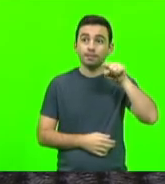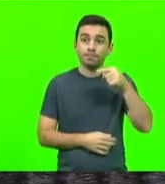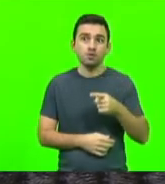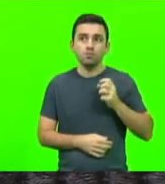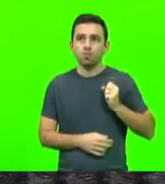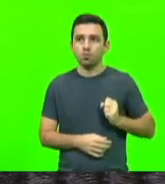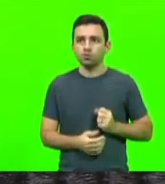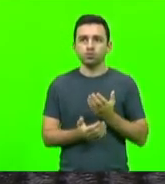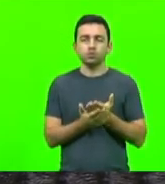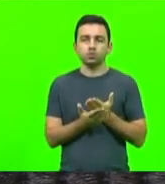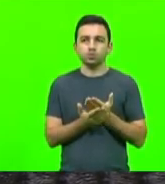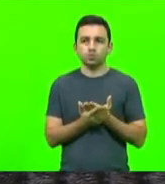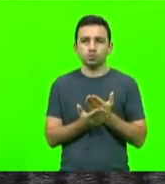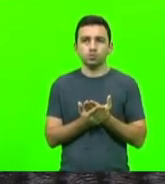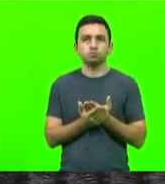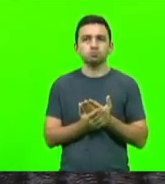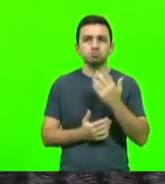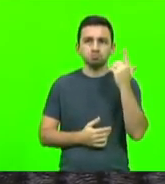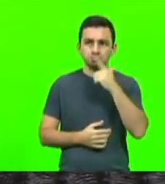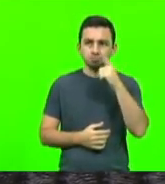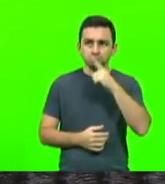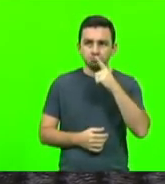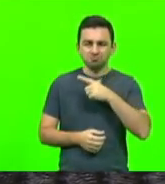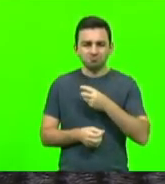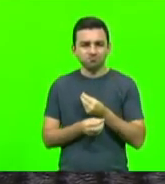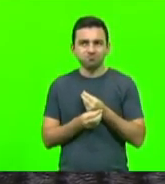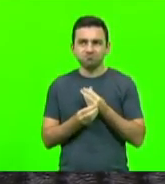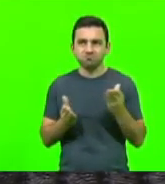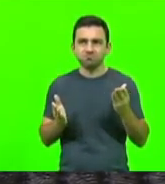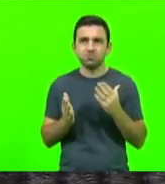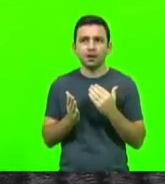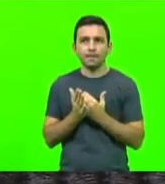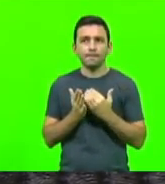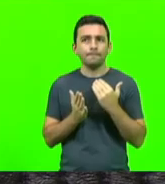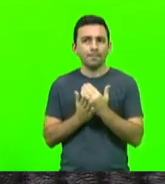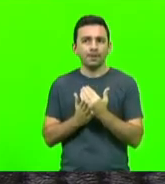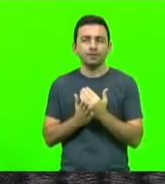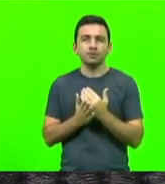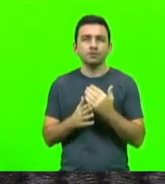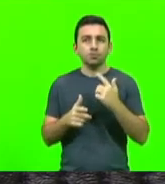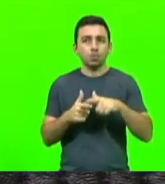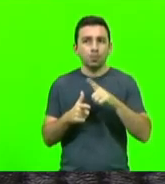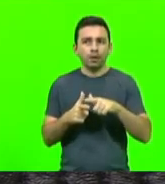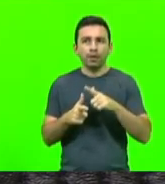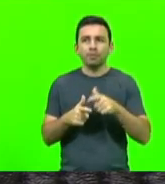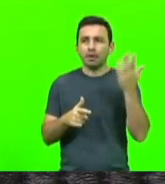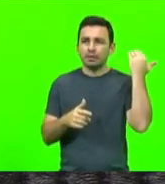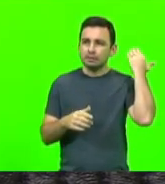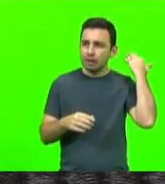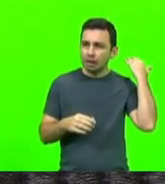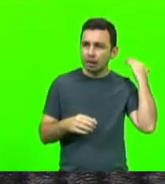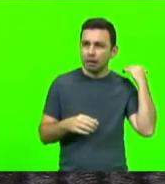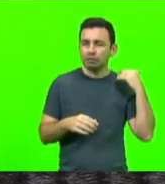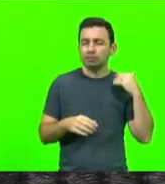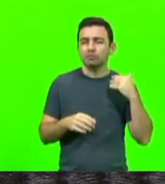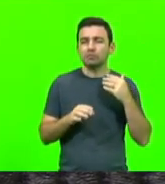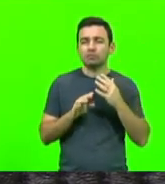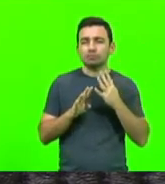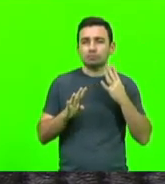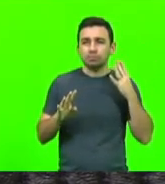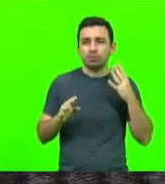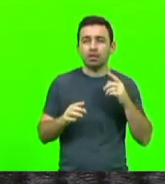que conseguiu destravar um pouco essa questão congestionada do patrocínio